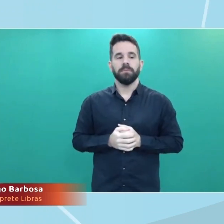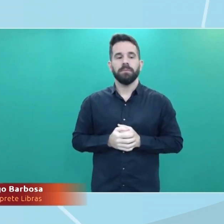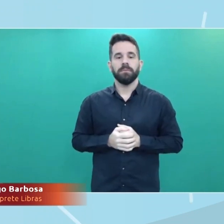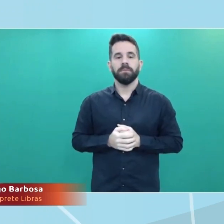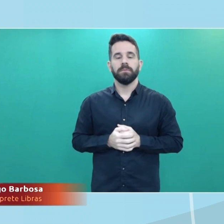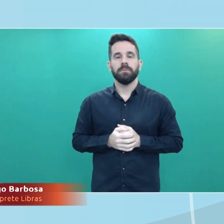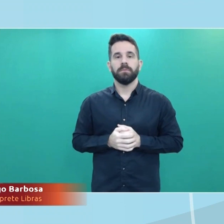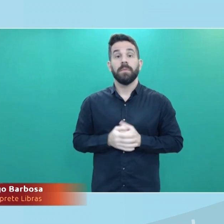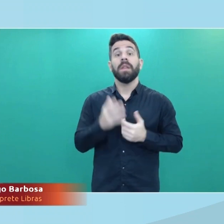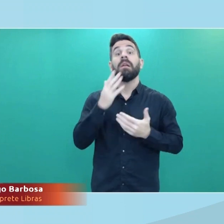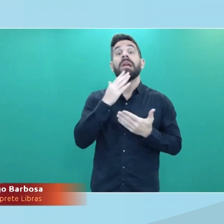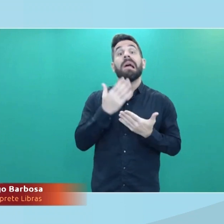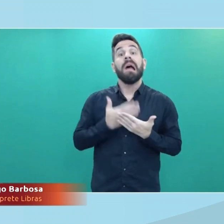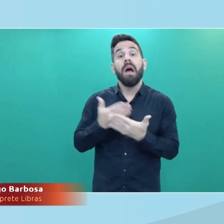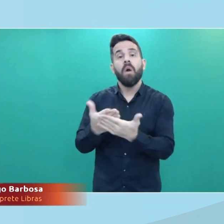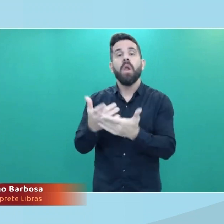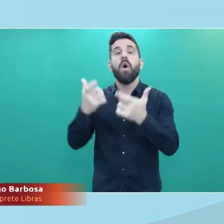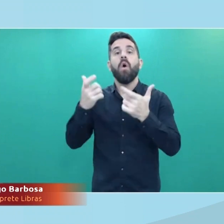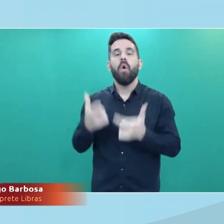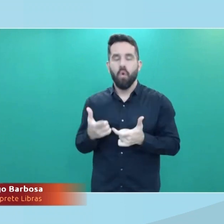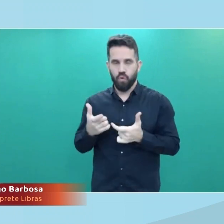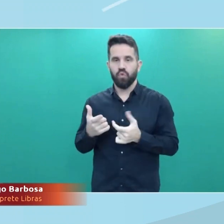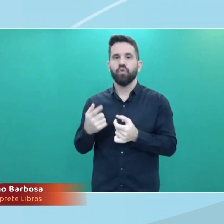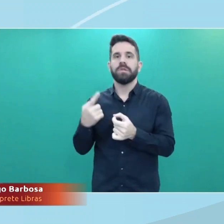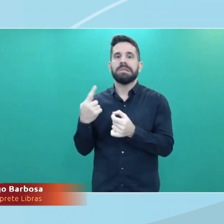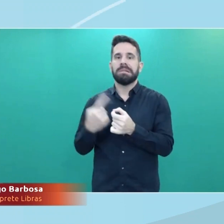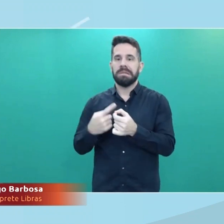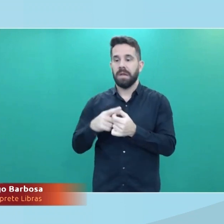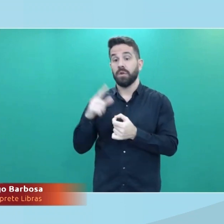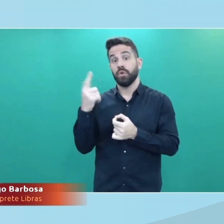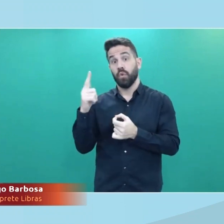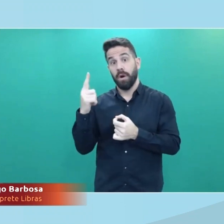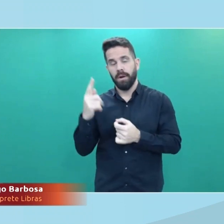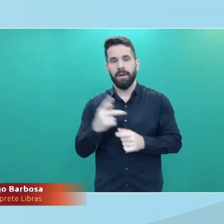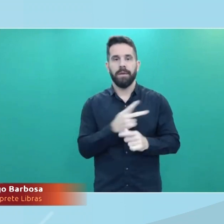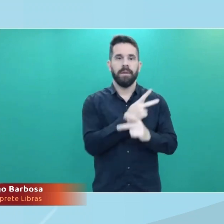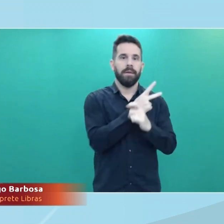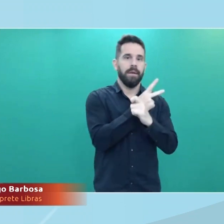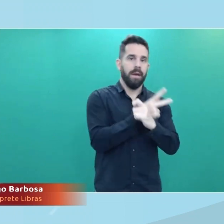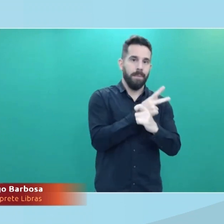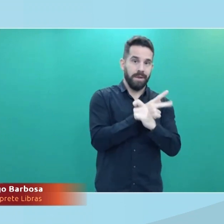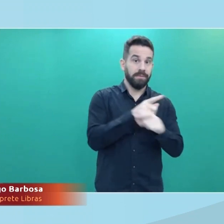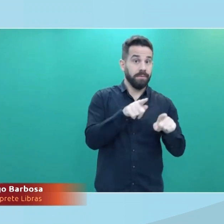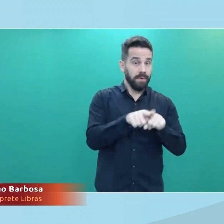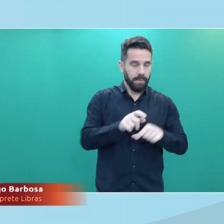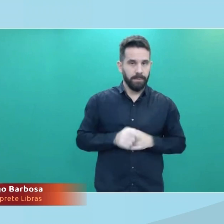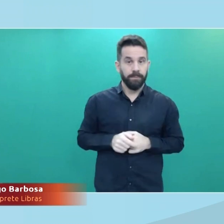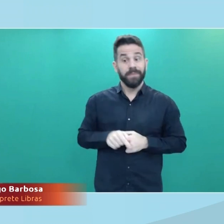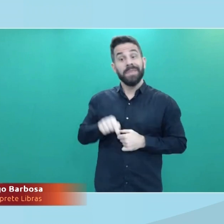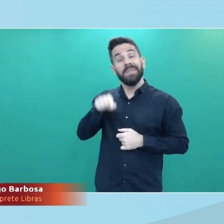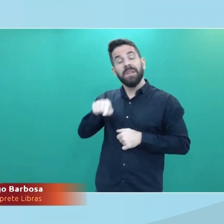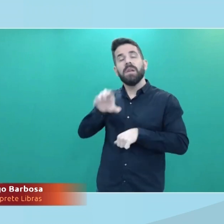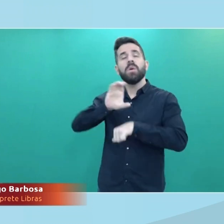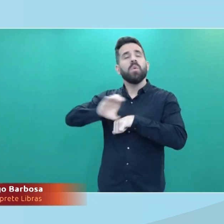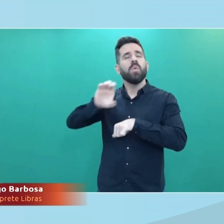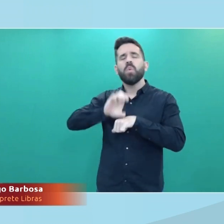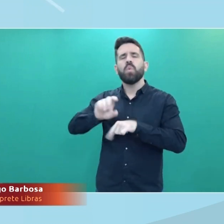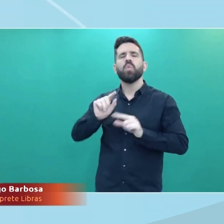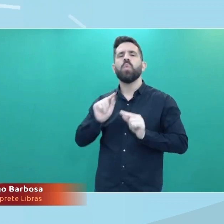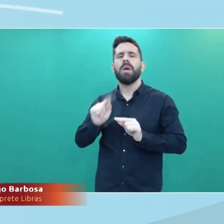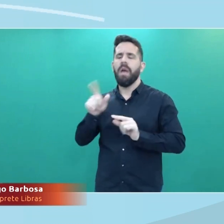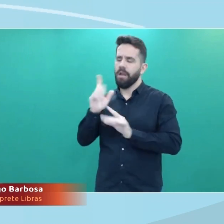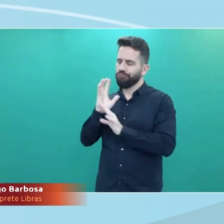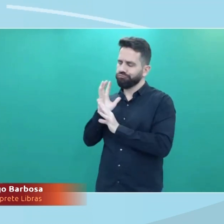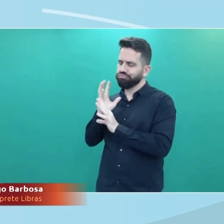As aulas serão em Goiânia e Aparecida de Goiânia. O Supermédio é um cursinho revisional para quem quer